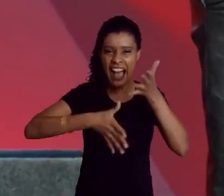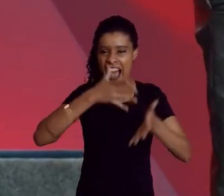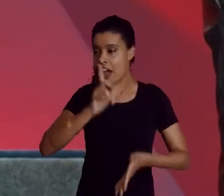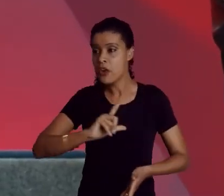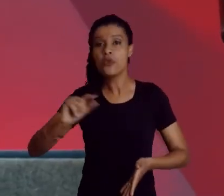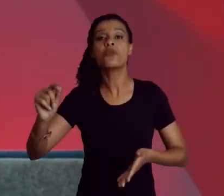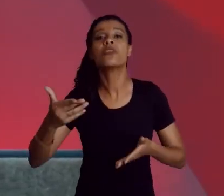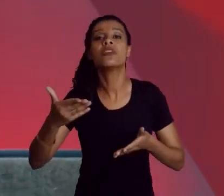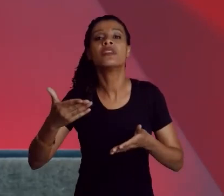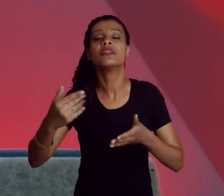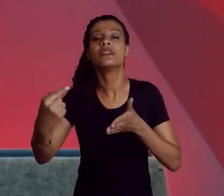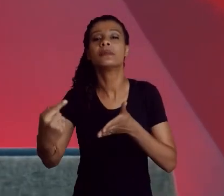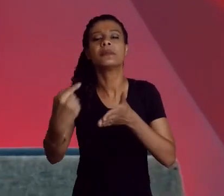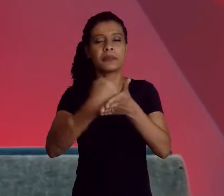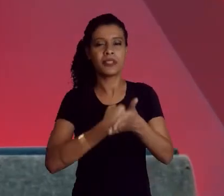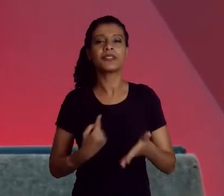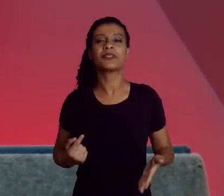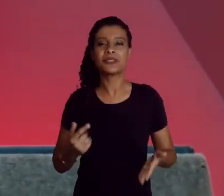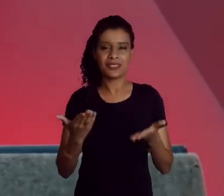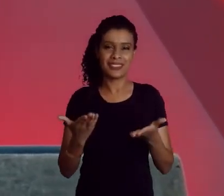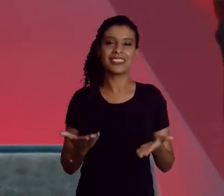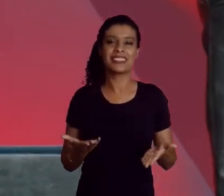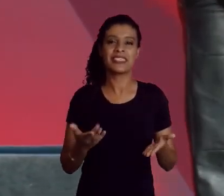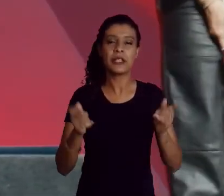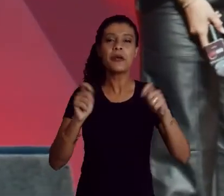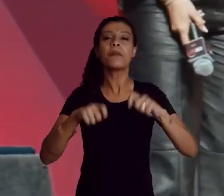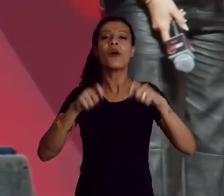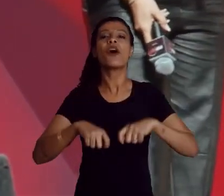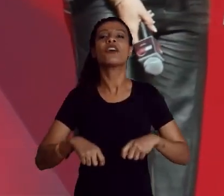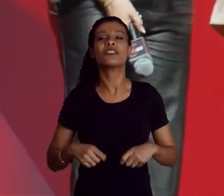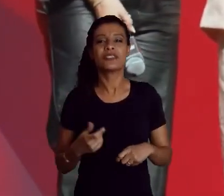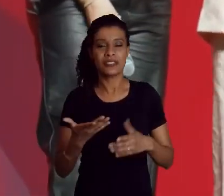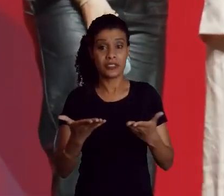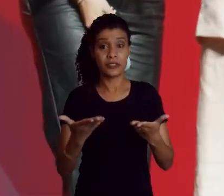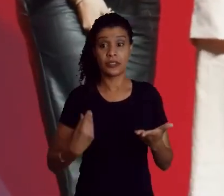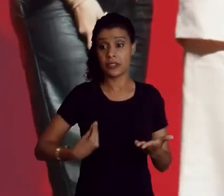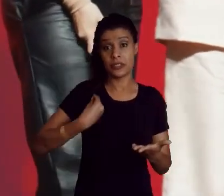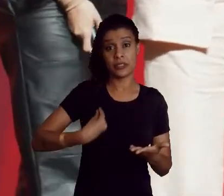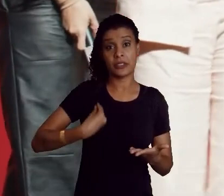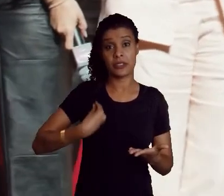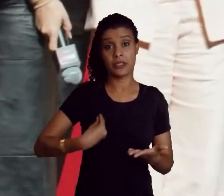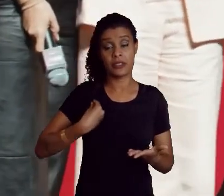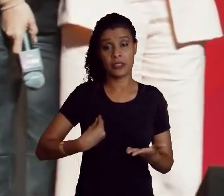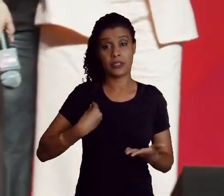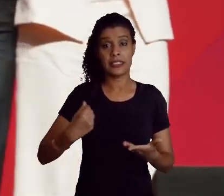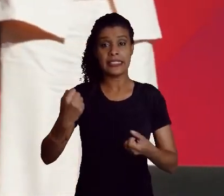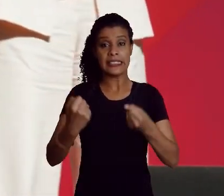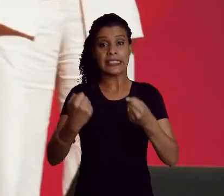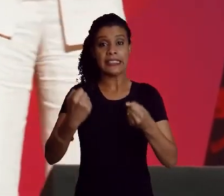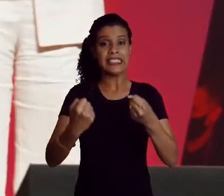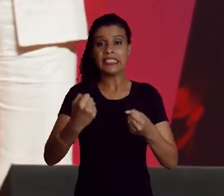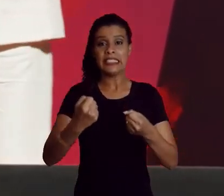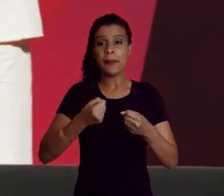manda pergunta aí. Vamos deixar ela responder umas 2, 3 perguntinhas. Pode perguntar sobre o que quiser. Ó, vocês que estão aqui também, como a gente não pode levar o microfone